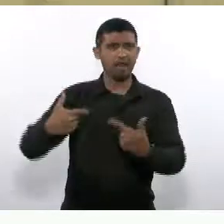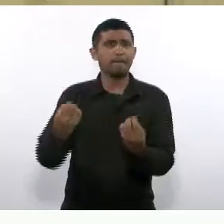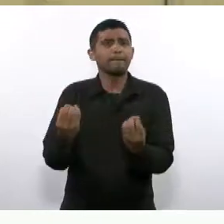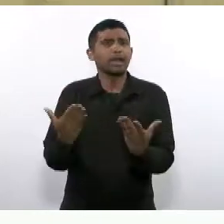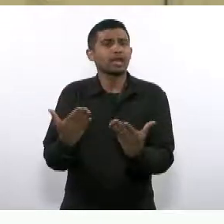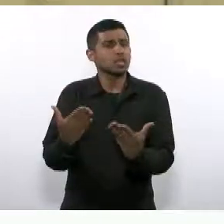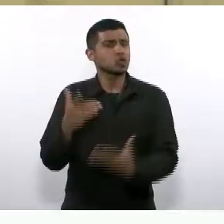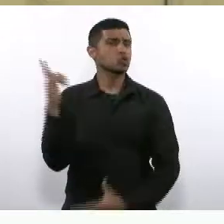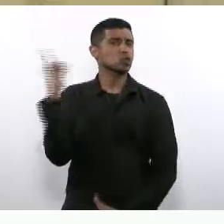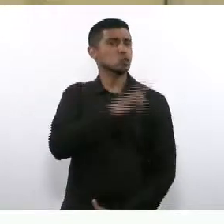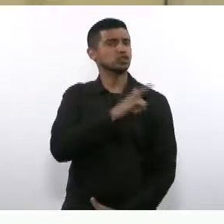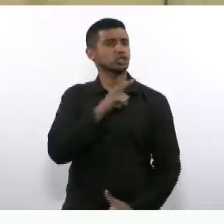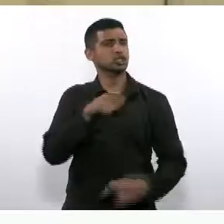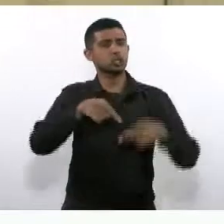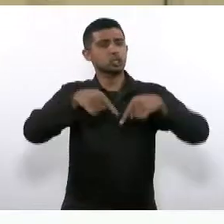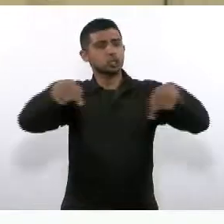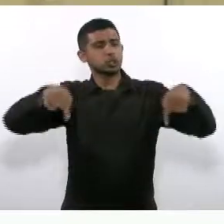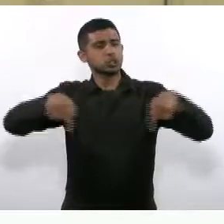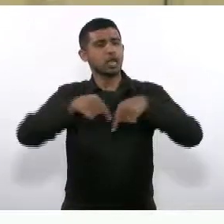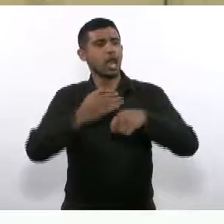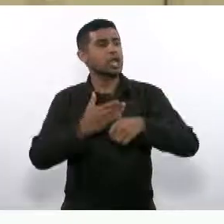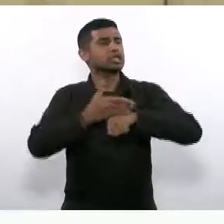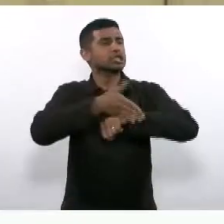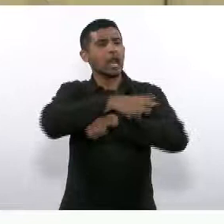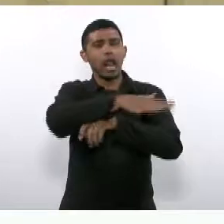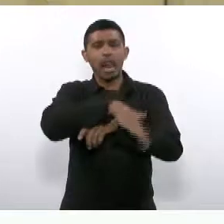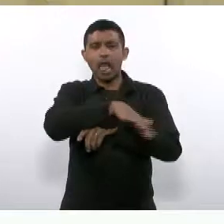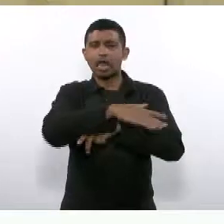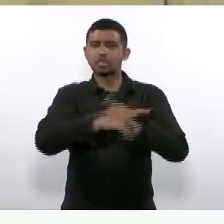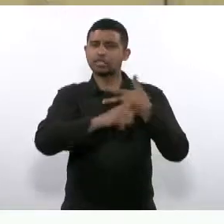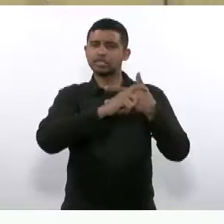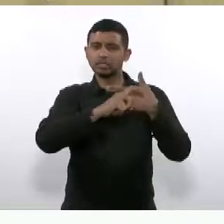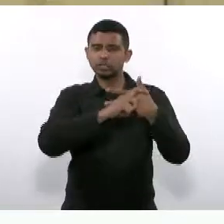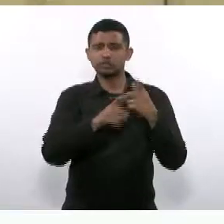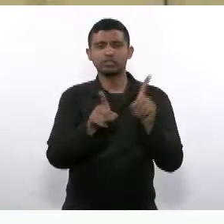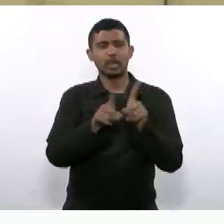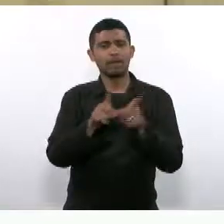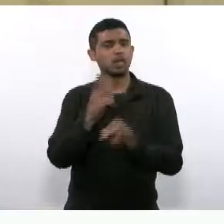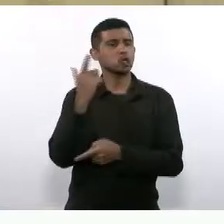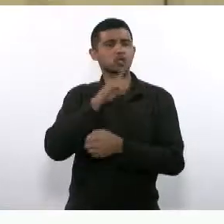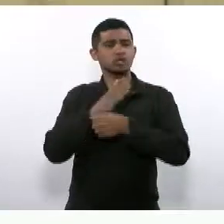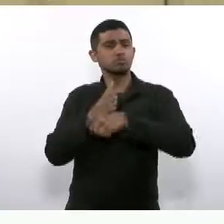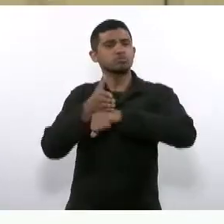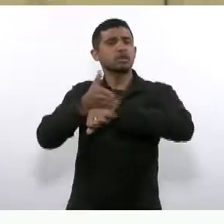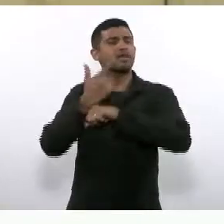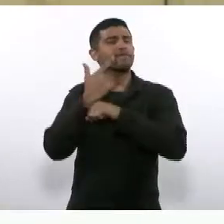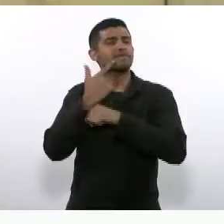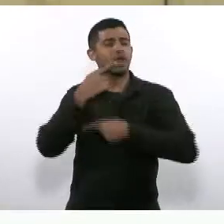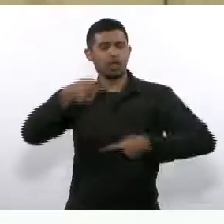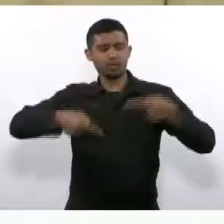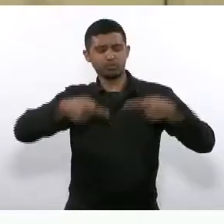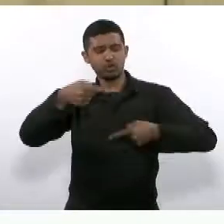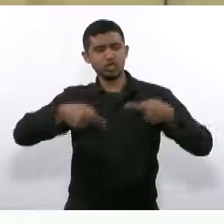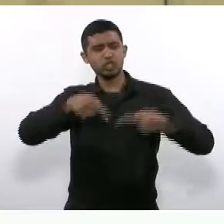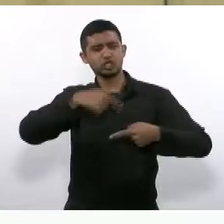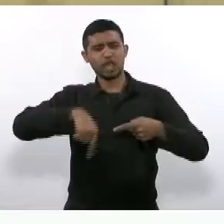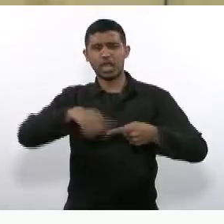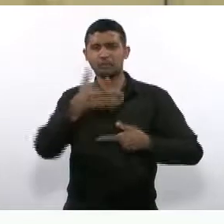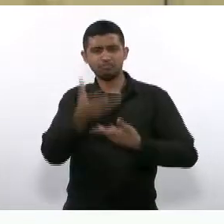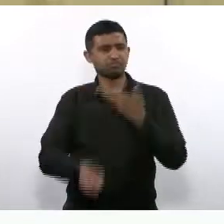tenha espaço no Executivo, para que a gente tenha um espaço para que as políticas sejam